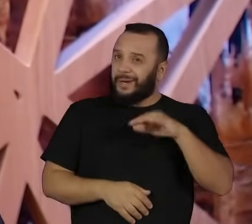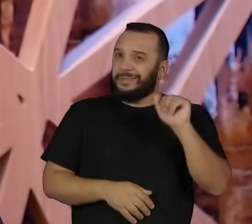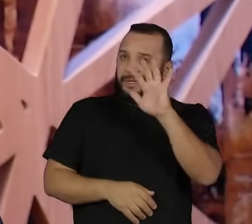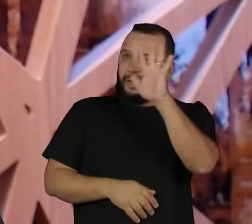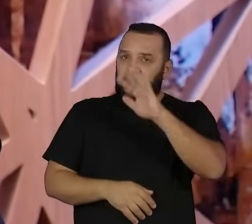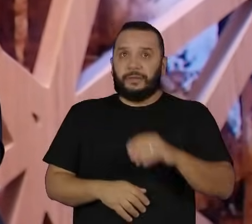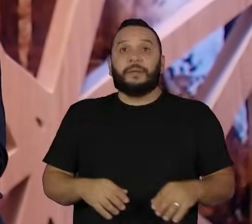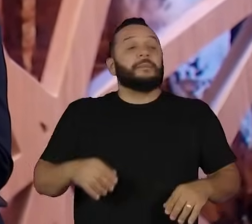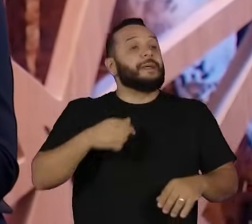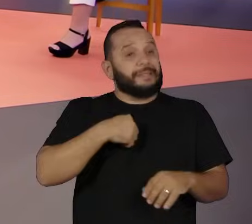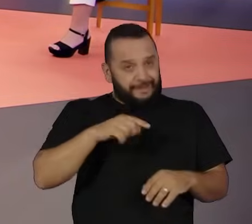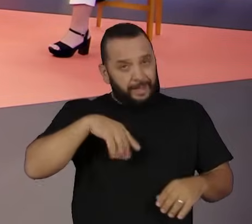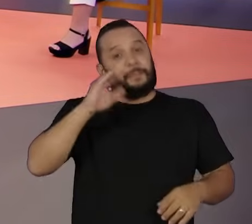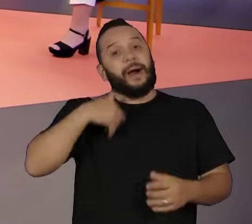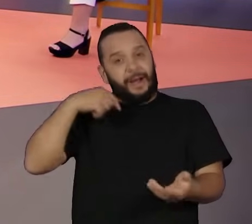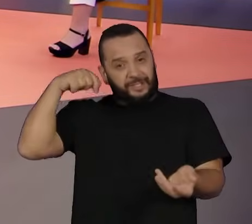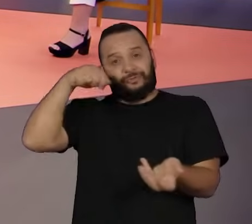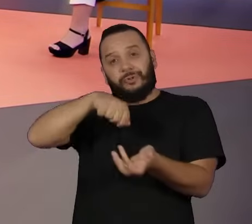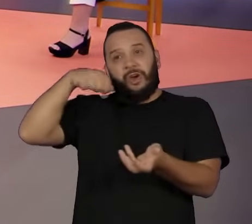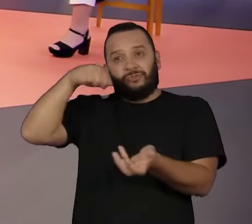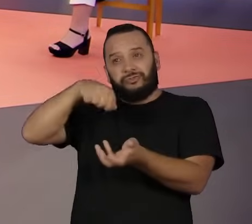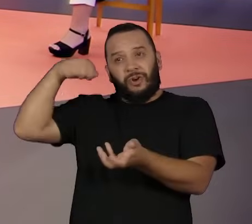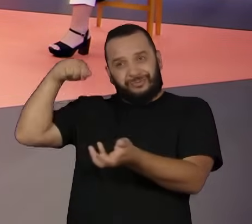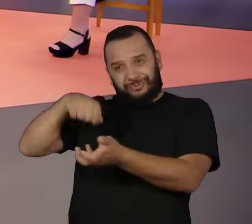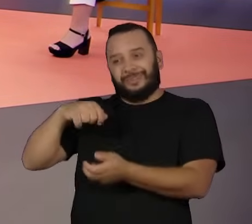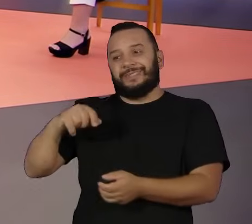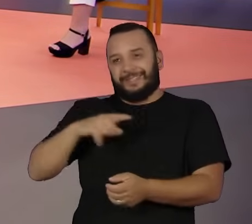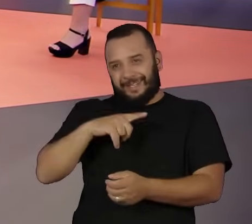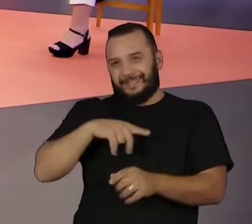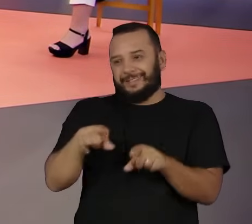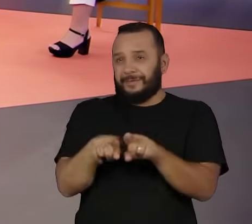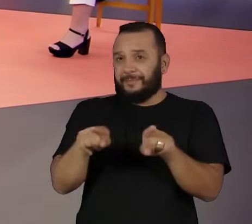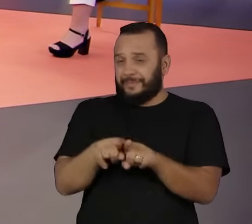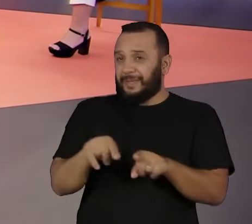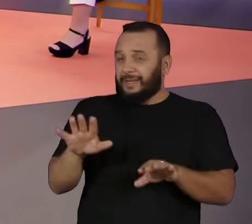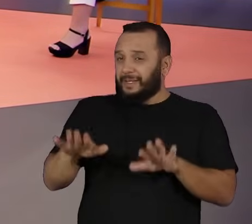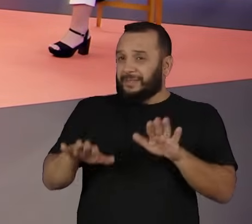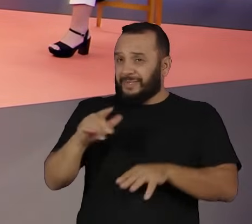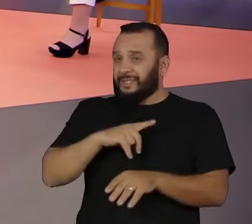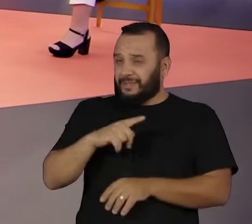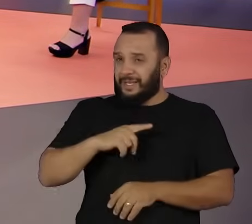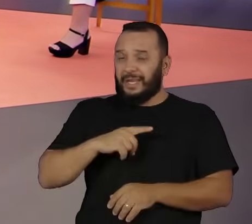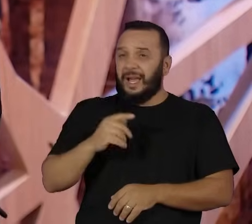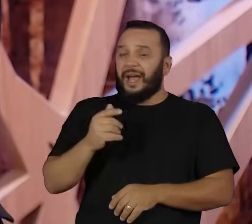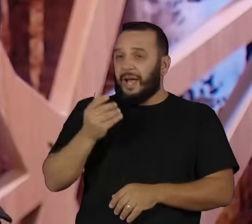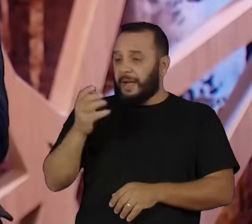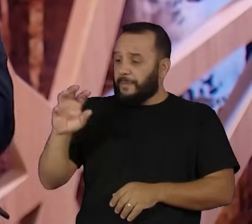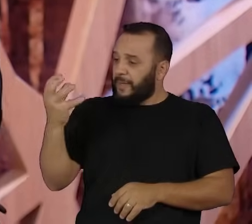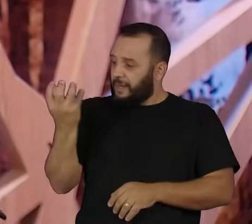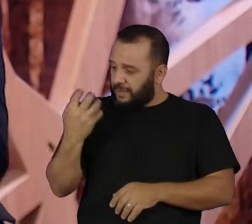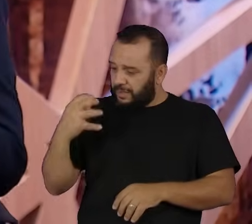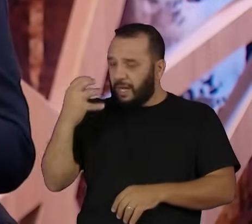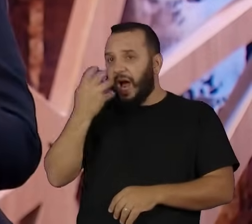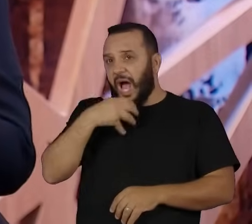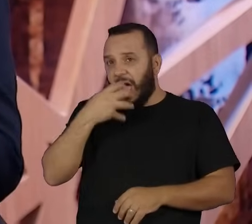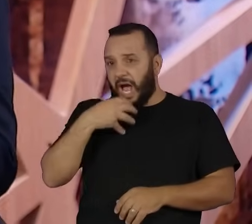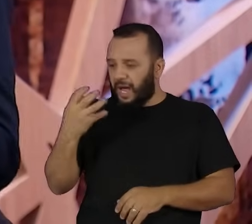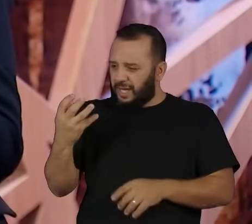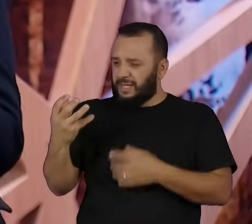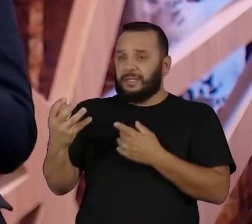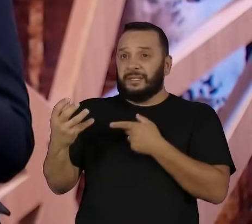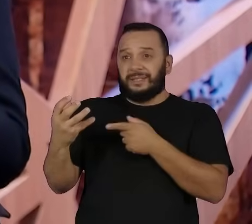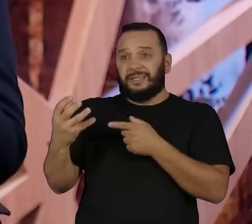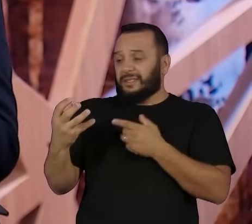mais agrotóxico também. Exato. E aquele alimento que está perfeito para ser consumido, aquela maçã maravilhosa que está nutritiva,